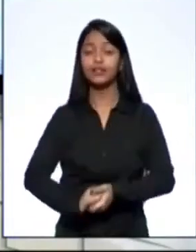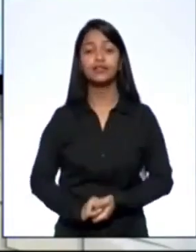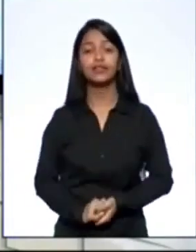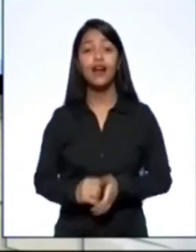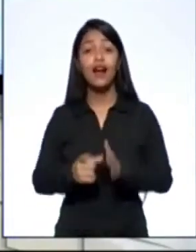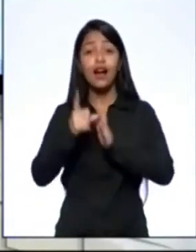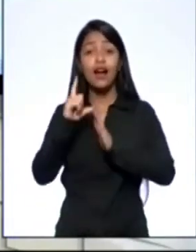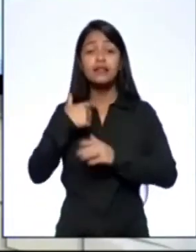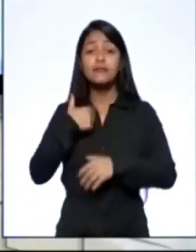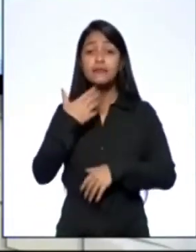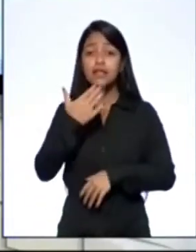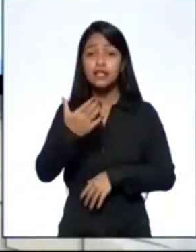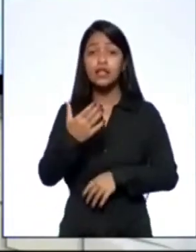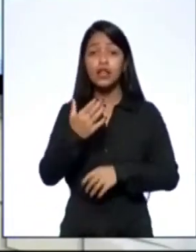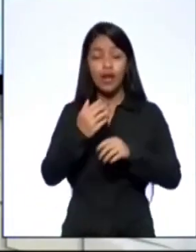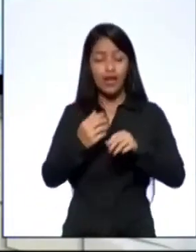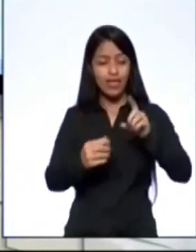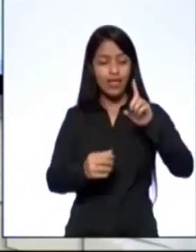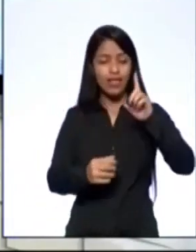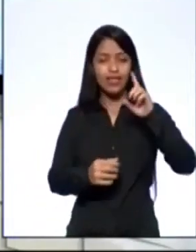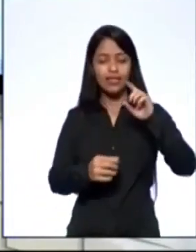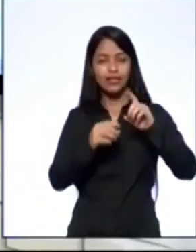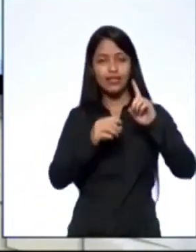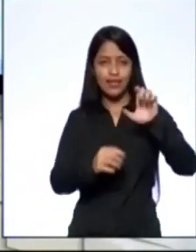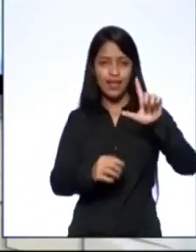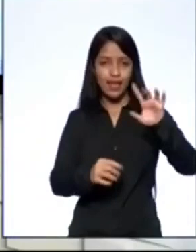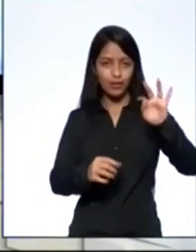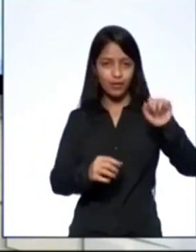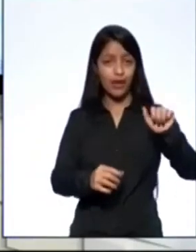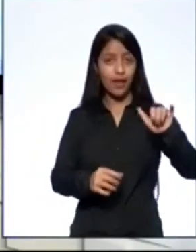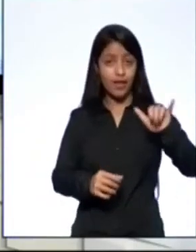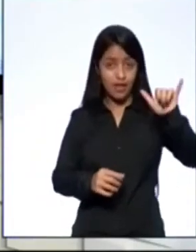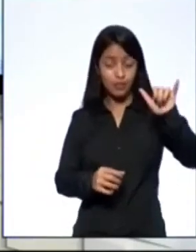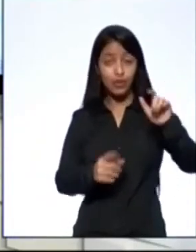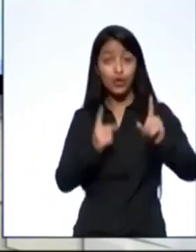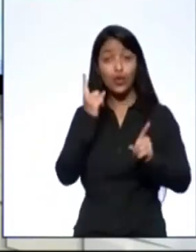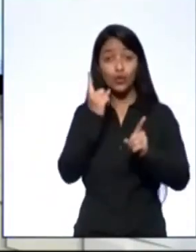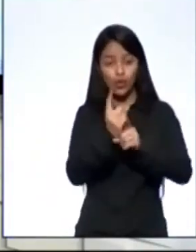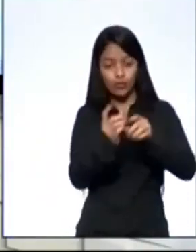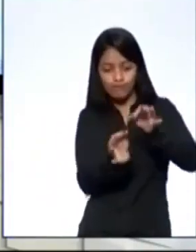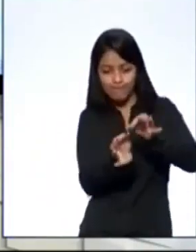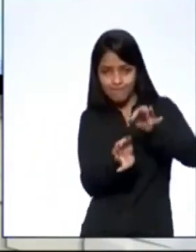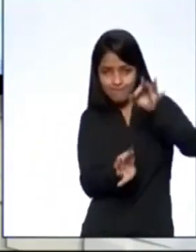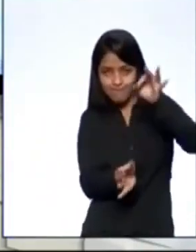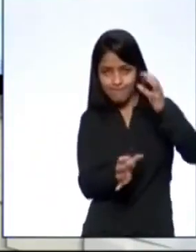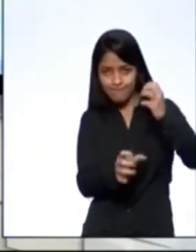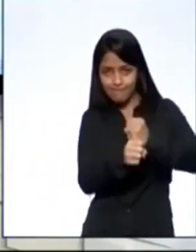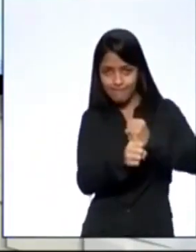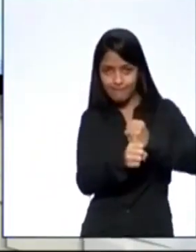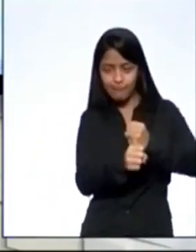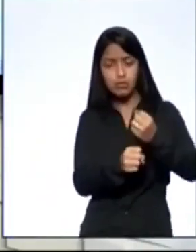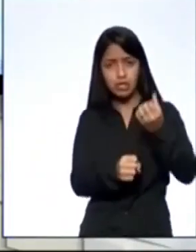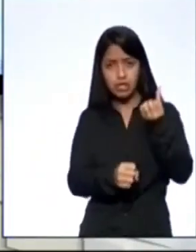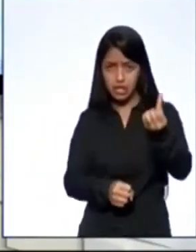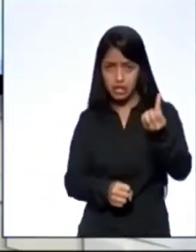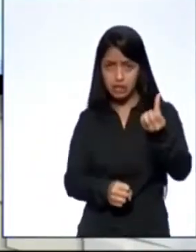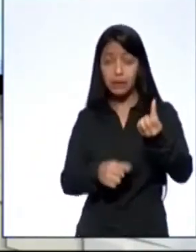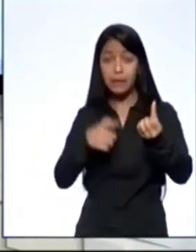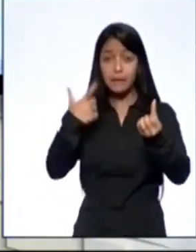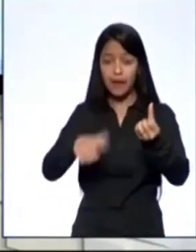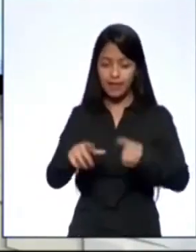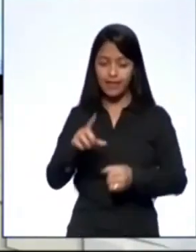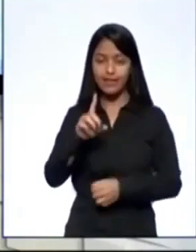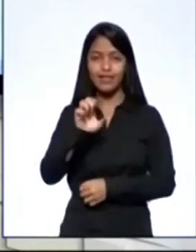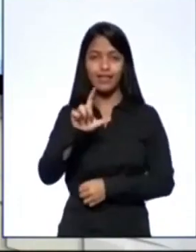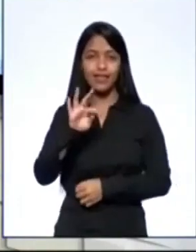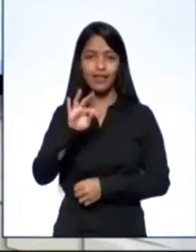o delta aí falou para descobrir o cateto vertical que Deus fez aí eu fiz o delta chega